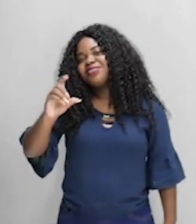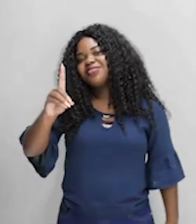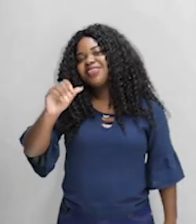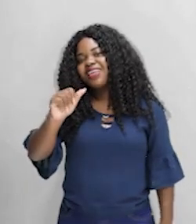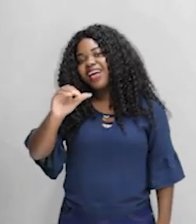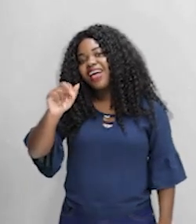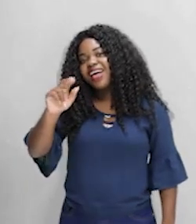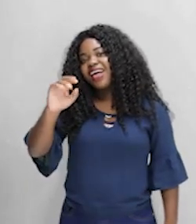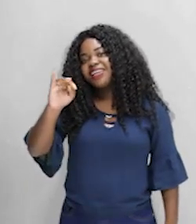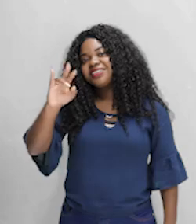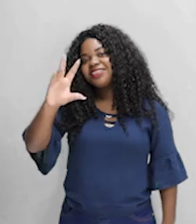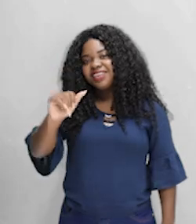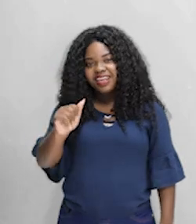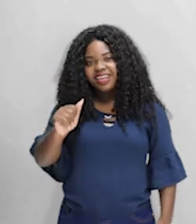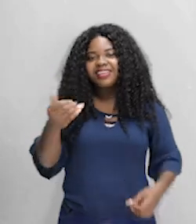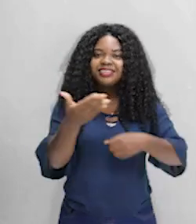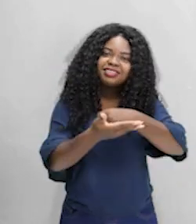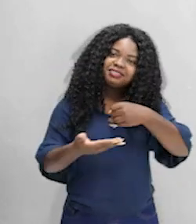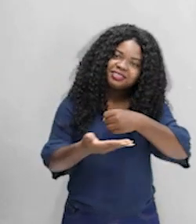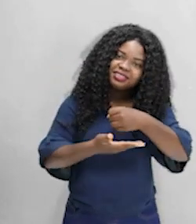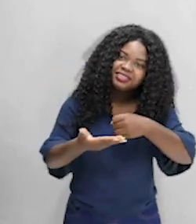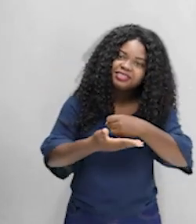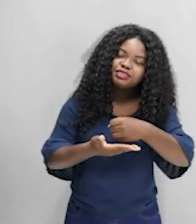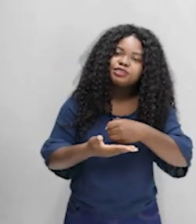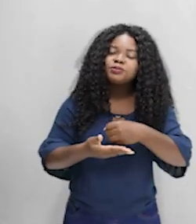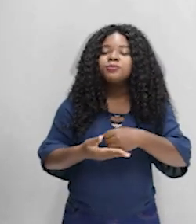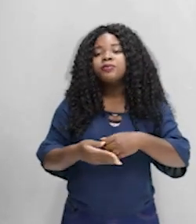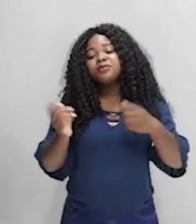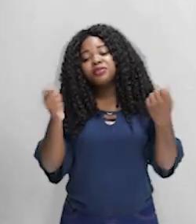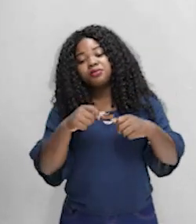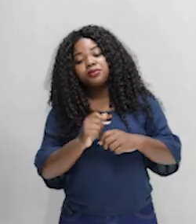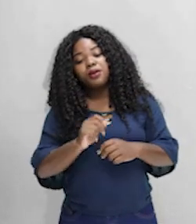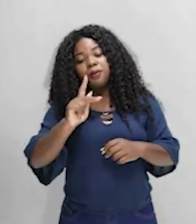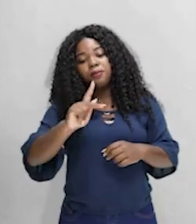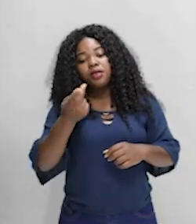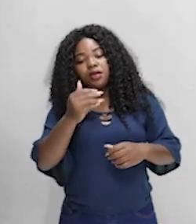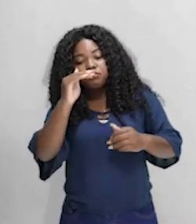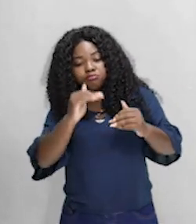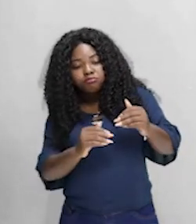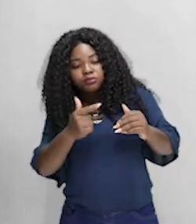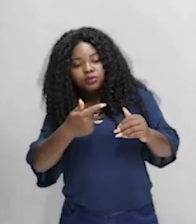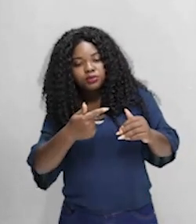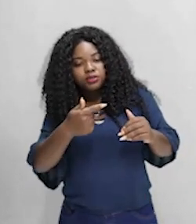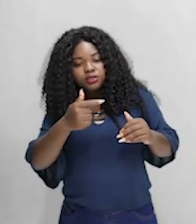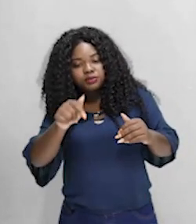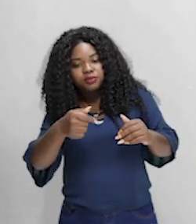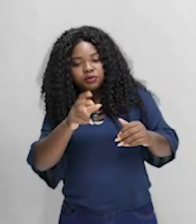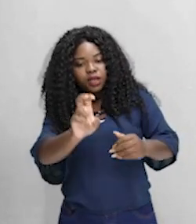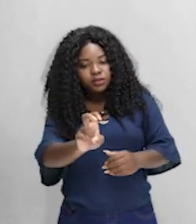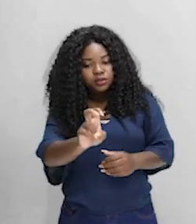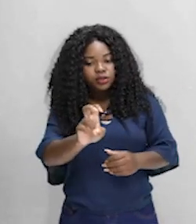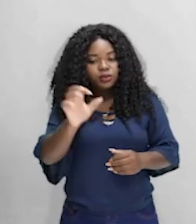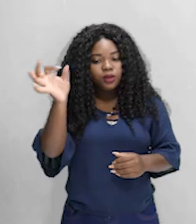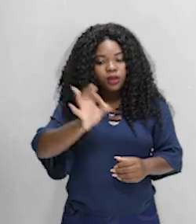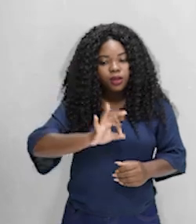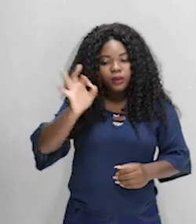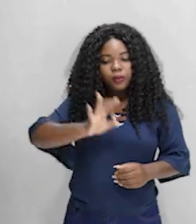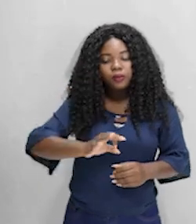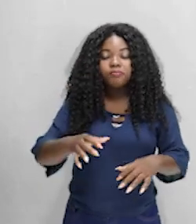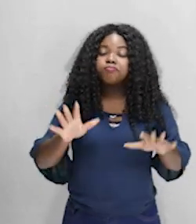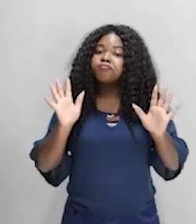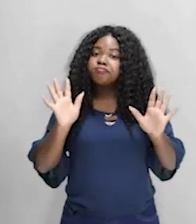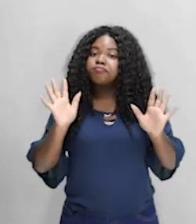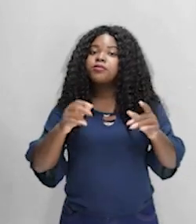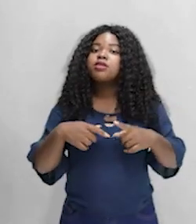sódio, base, só que numa concentração bem baixa, né, 2,5%. Graças a Deus, porque